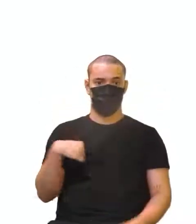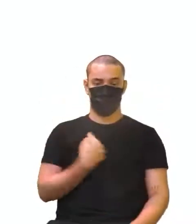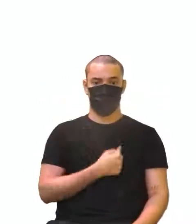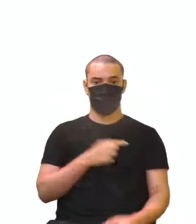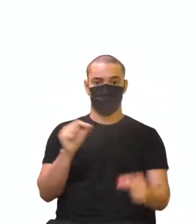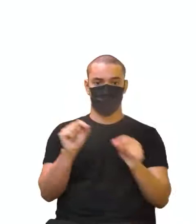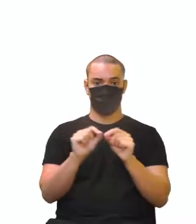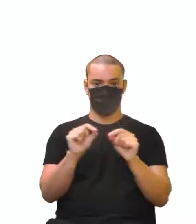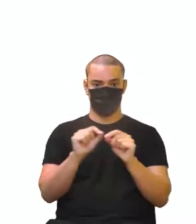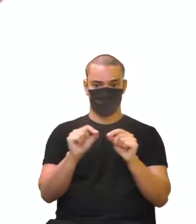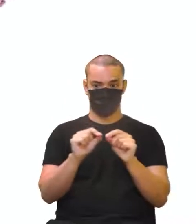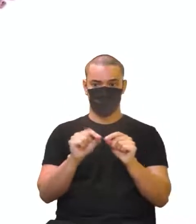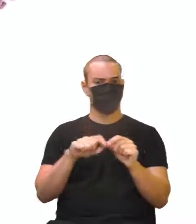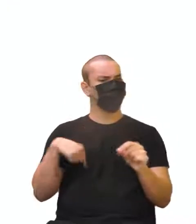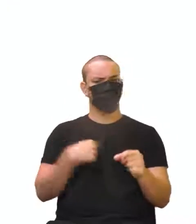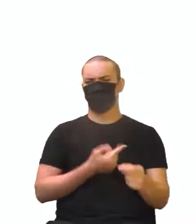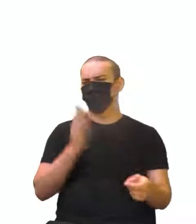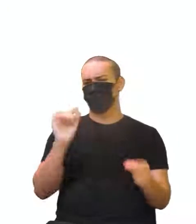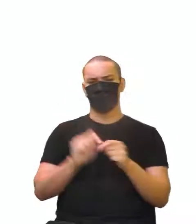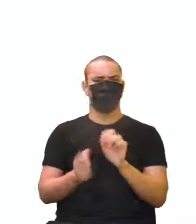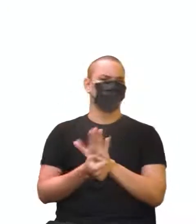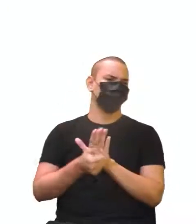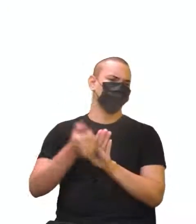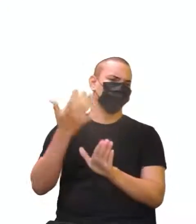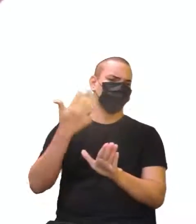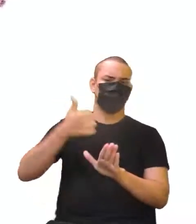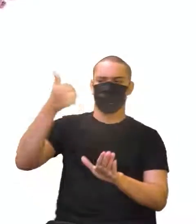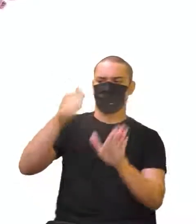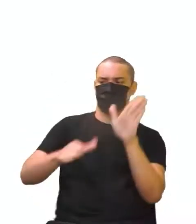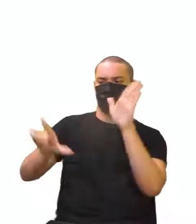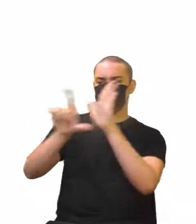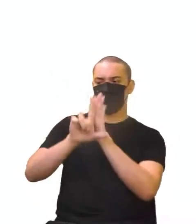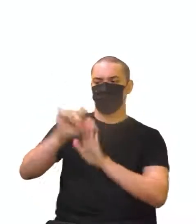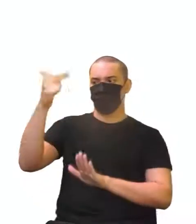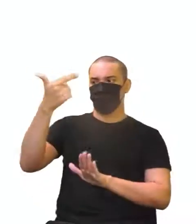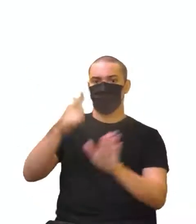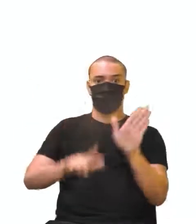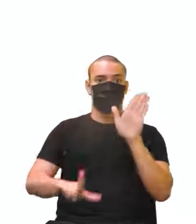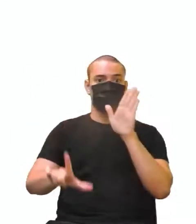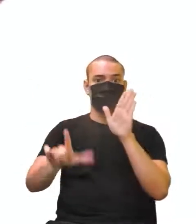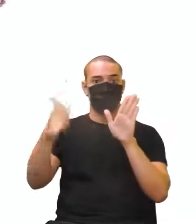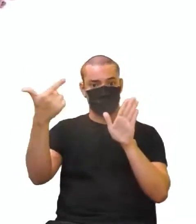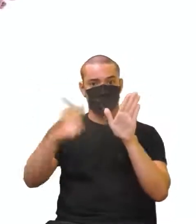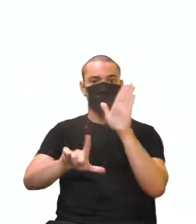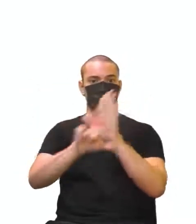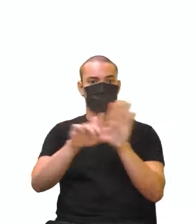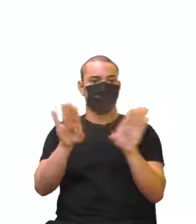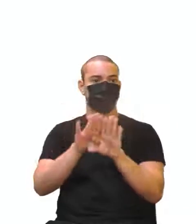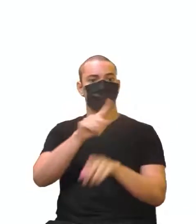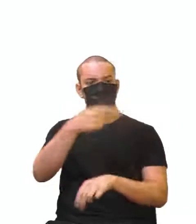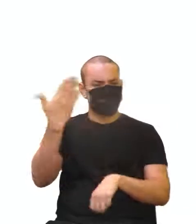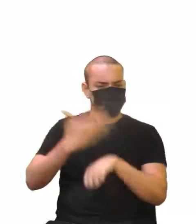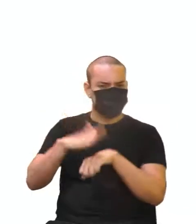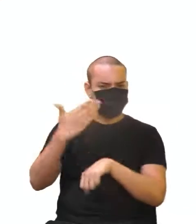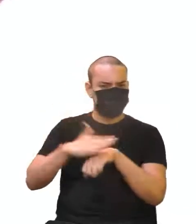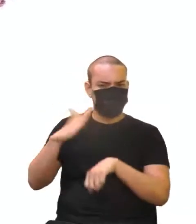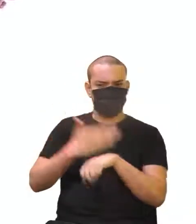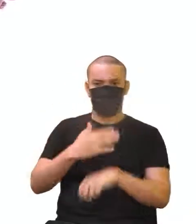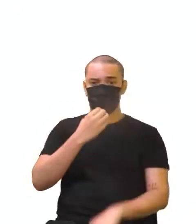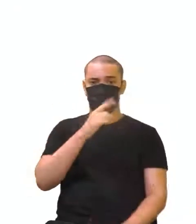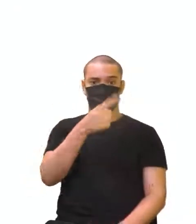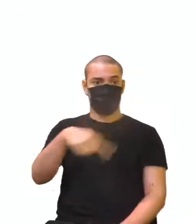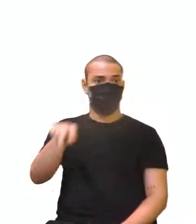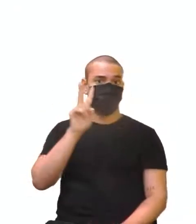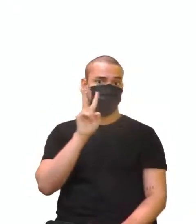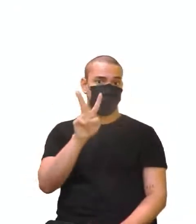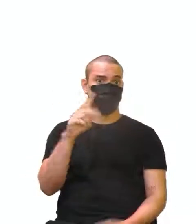esse cruzamento. A gente já fez isso várias vezes, quando falou primeira e segunda lei de Mendel, só para vocês exercitarem isso aqui, vocês verem a gente fazendo,